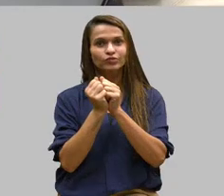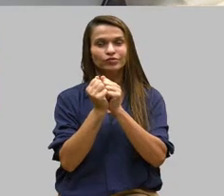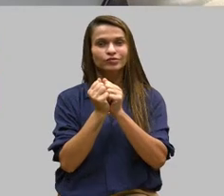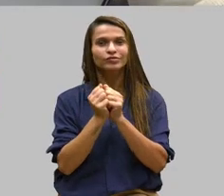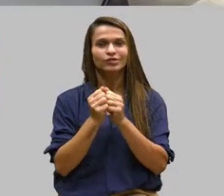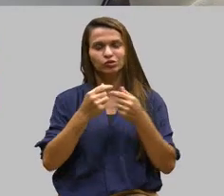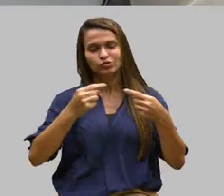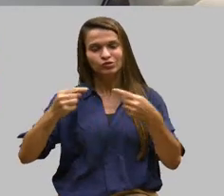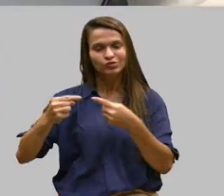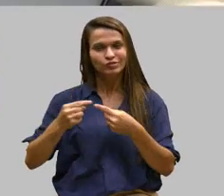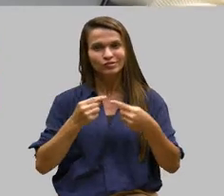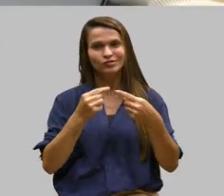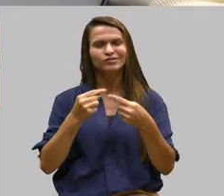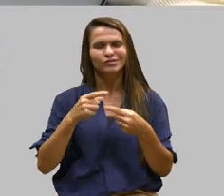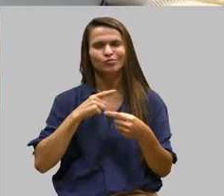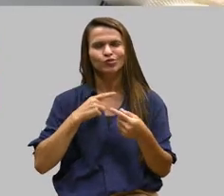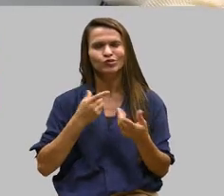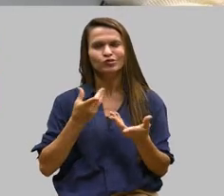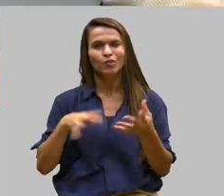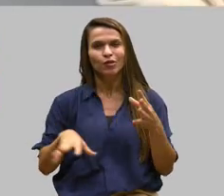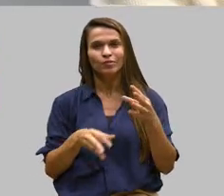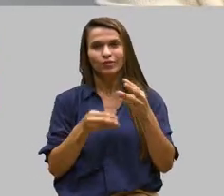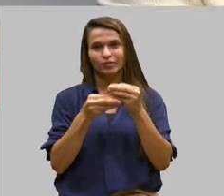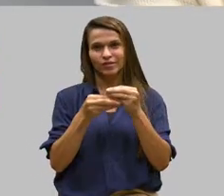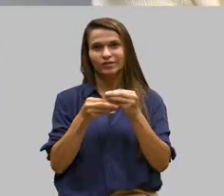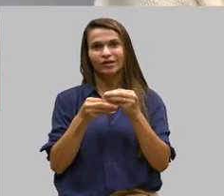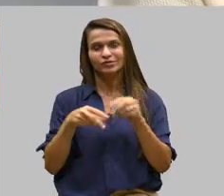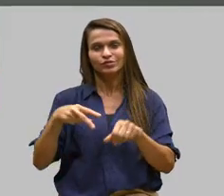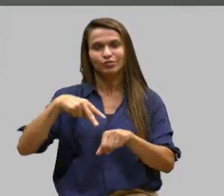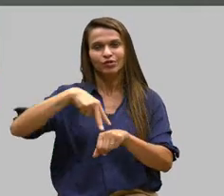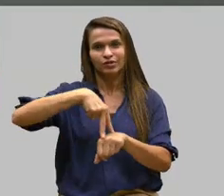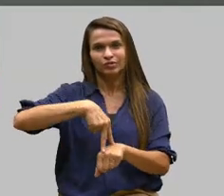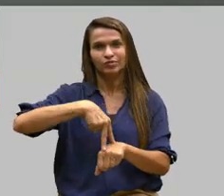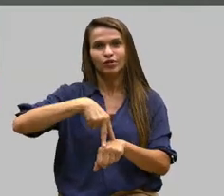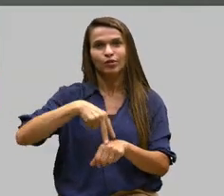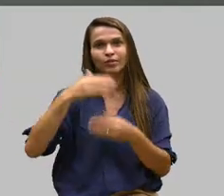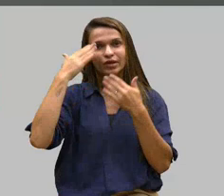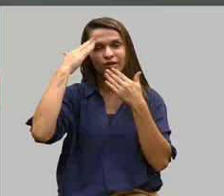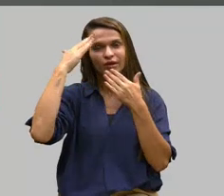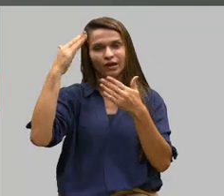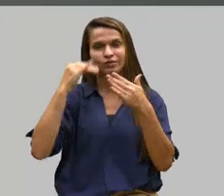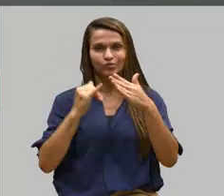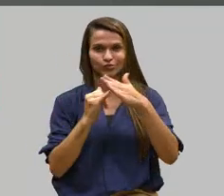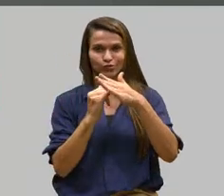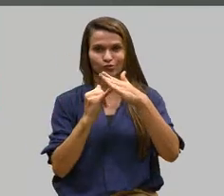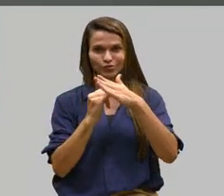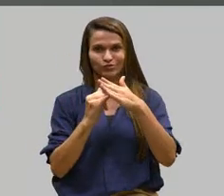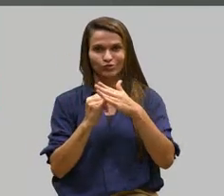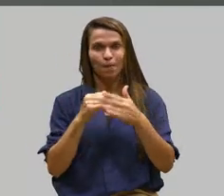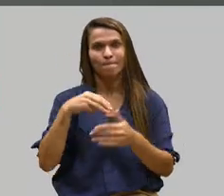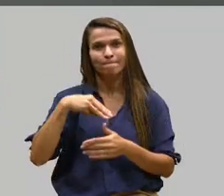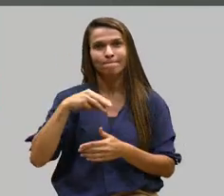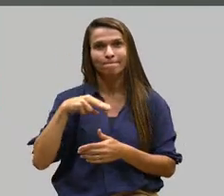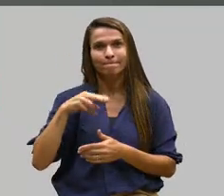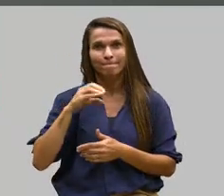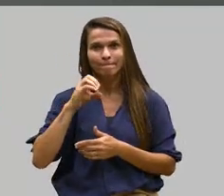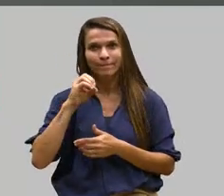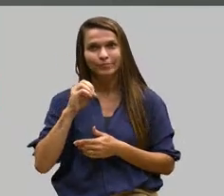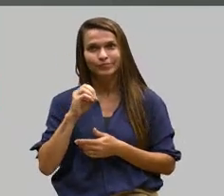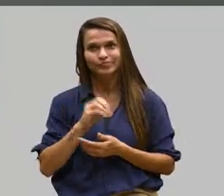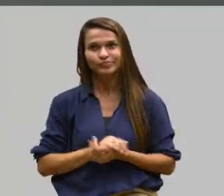essa turma tem muita nos dizer né o seu protagonismo obrigado em nome do Instituto Obrigado